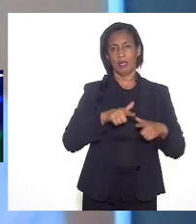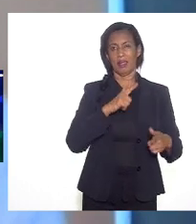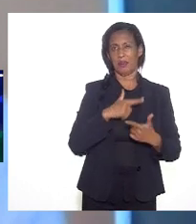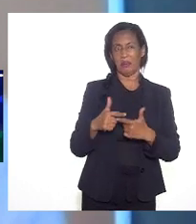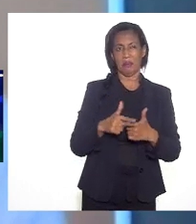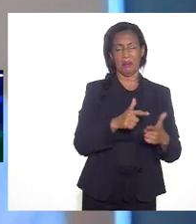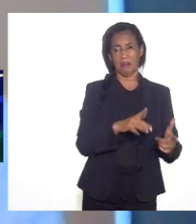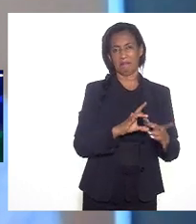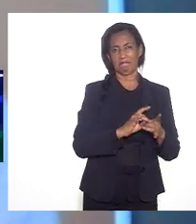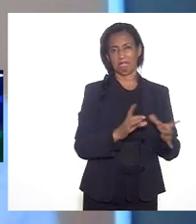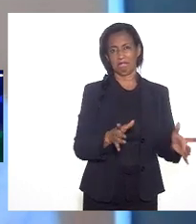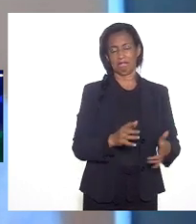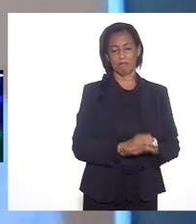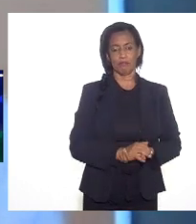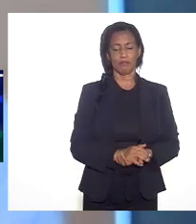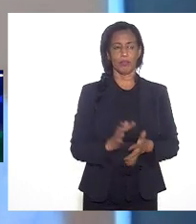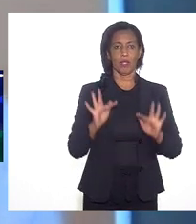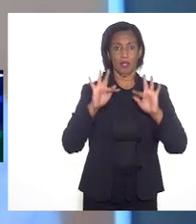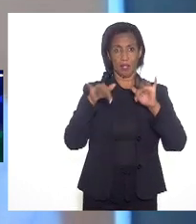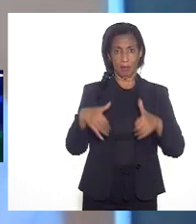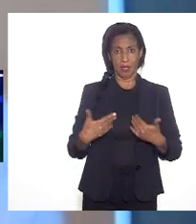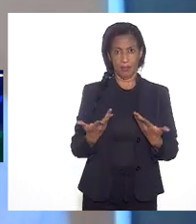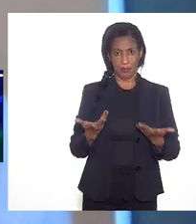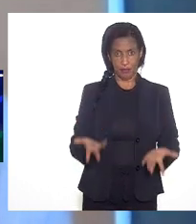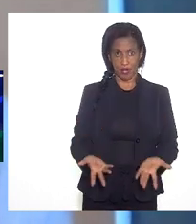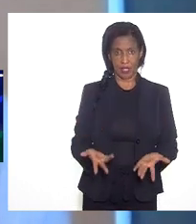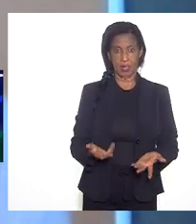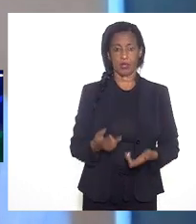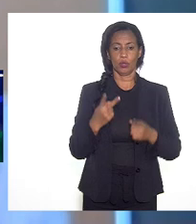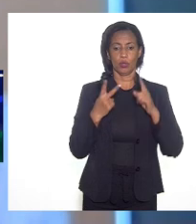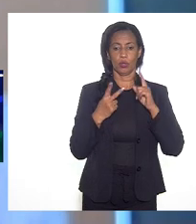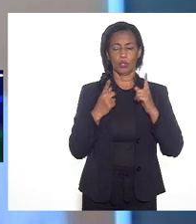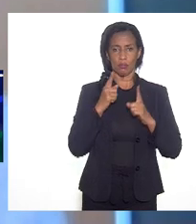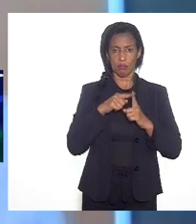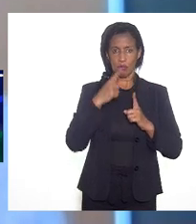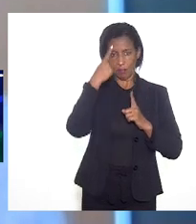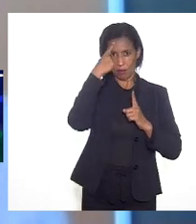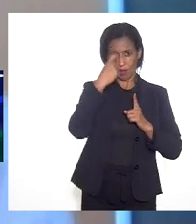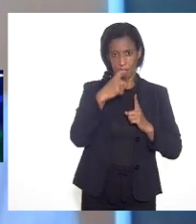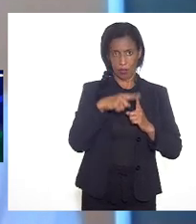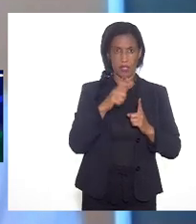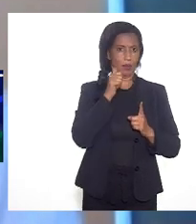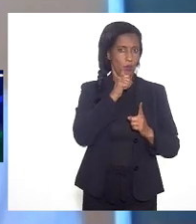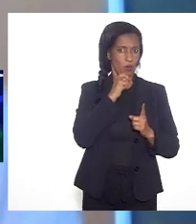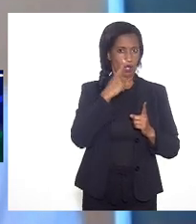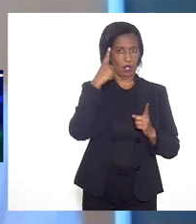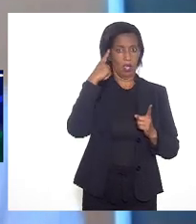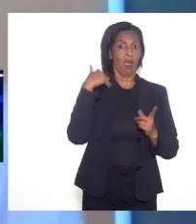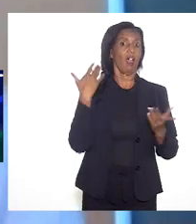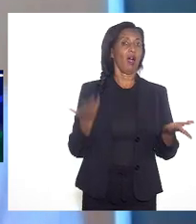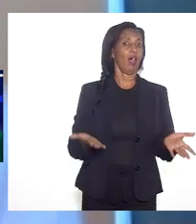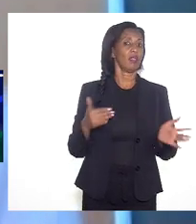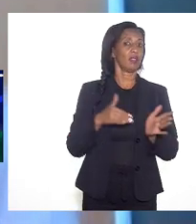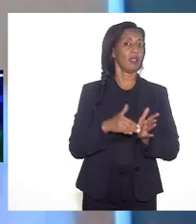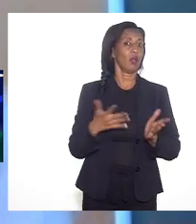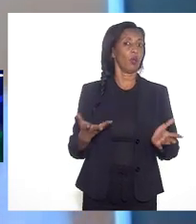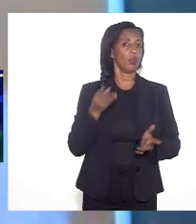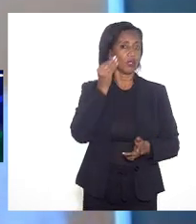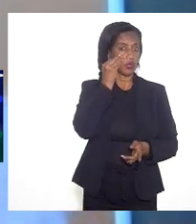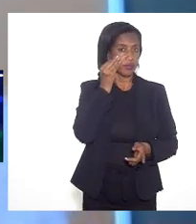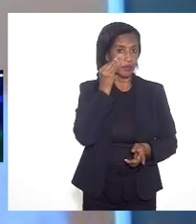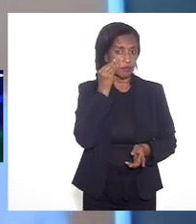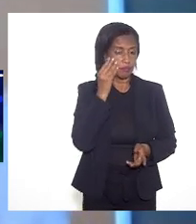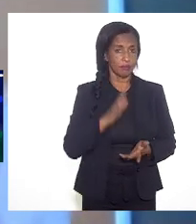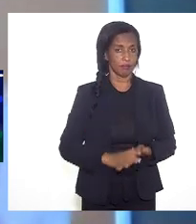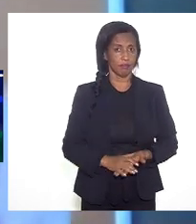de vulnerabilidade. Então, encerro a minha fala aqui trazendo três temas. A violência contra a mulher. Até quando nós iremos assistir